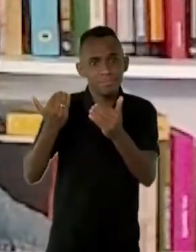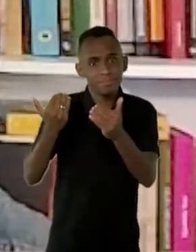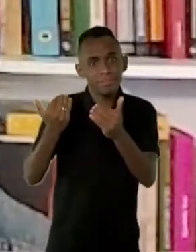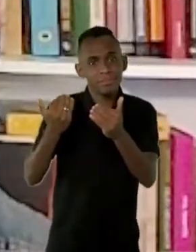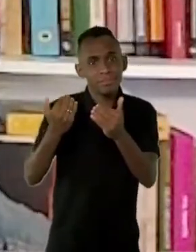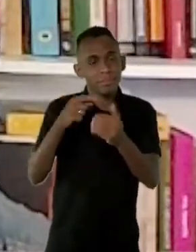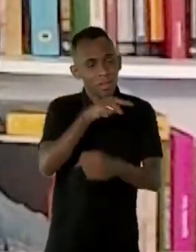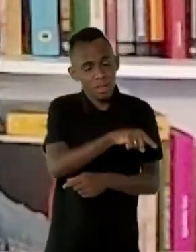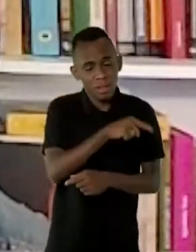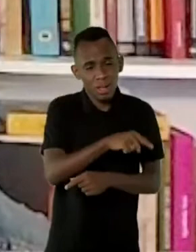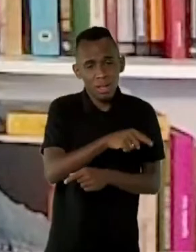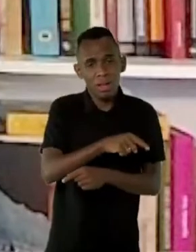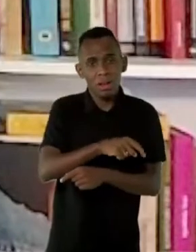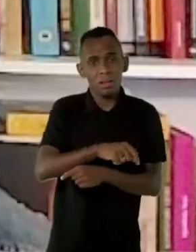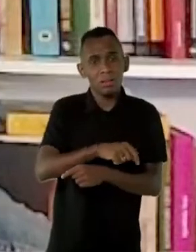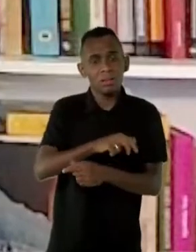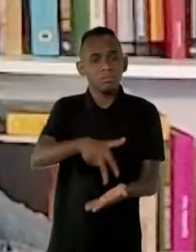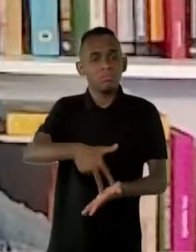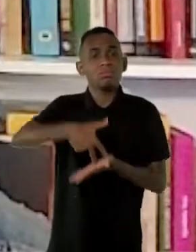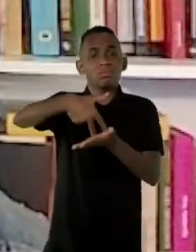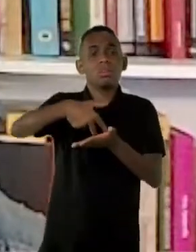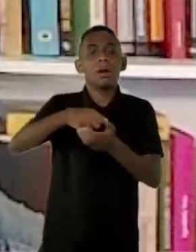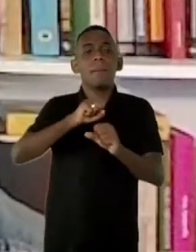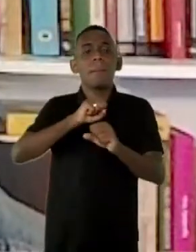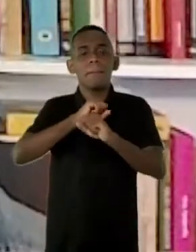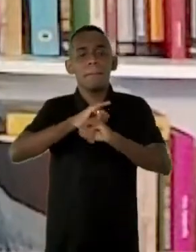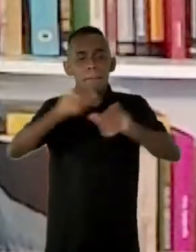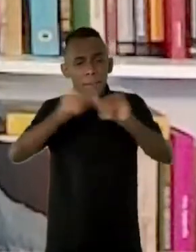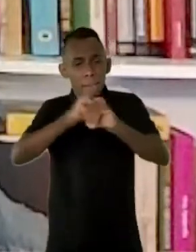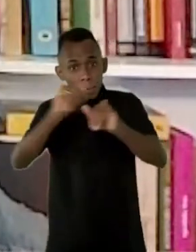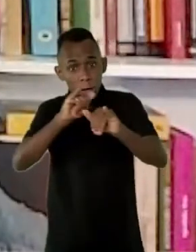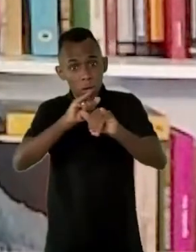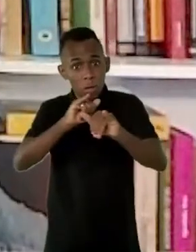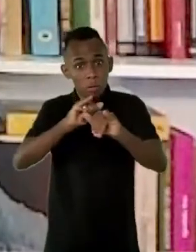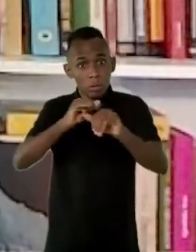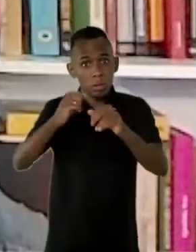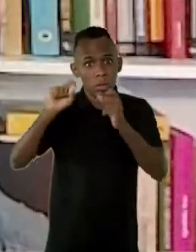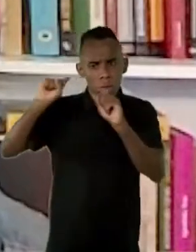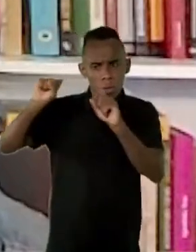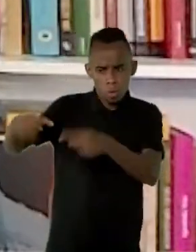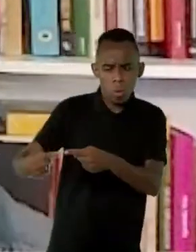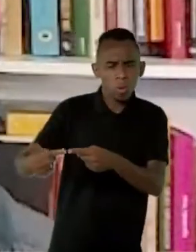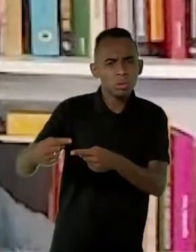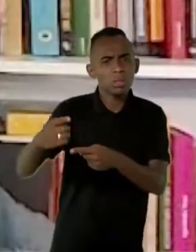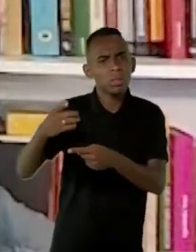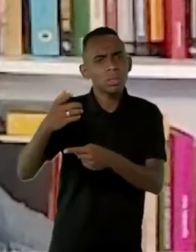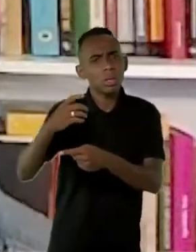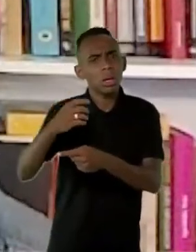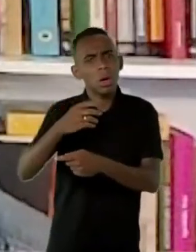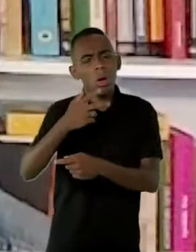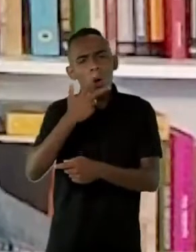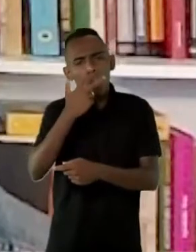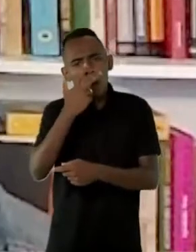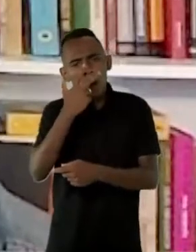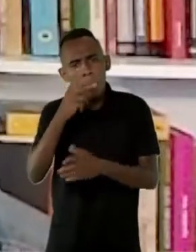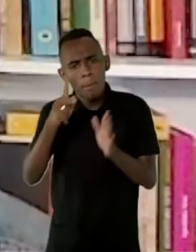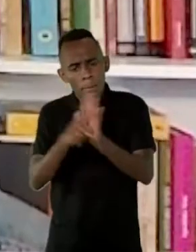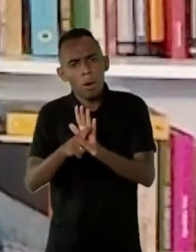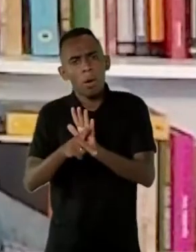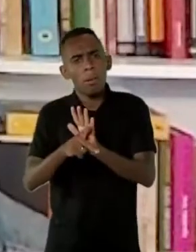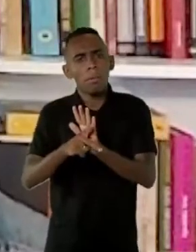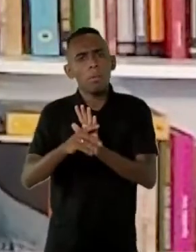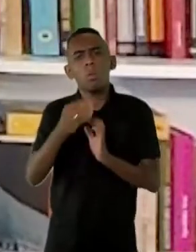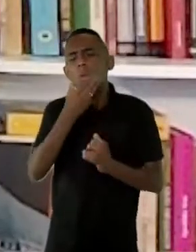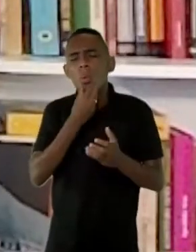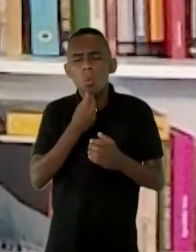Fazia pronunciamentos contra políticos importantes, Carlos Lacerda, ironizava JK, essa